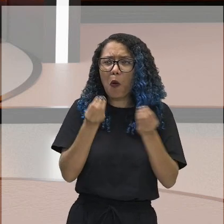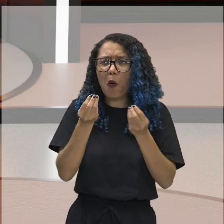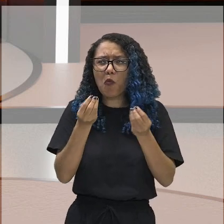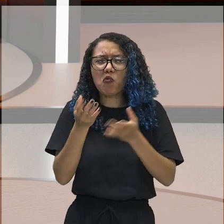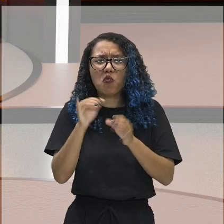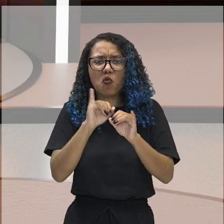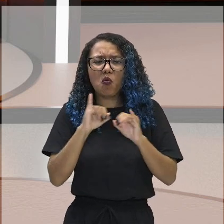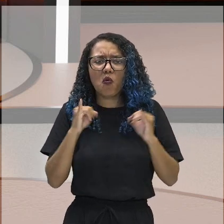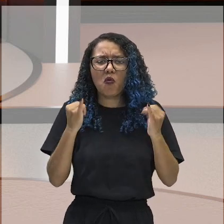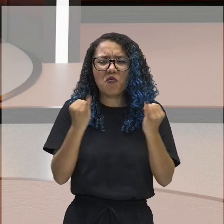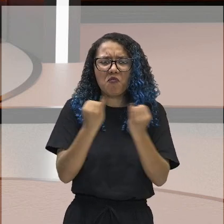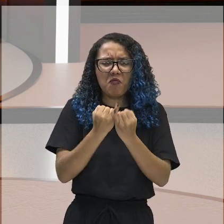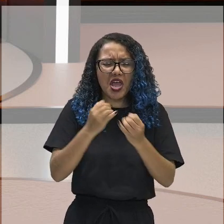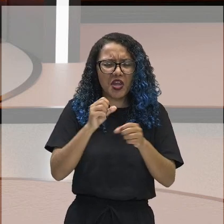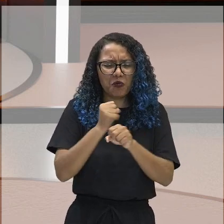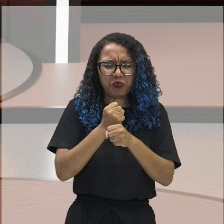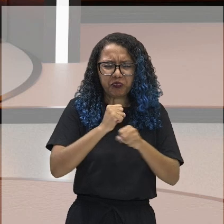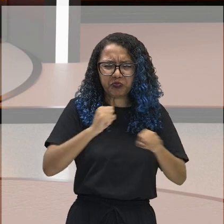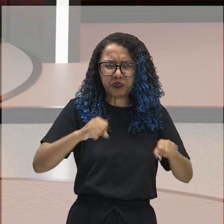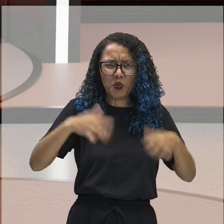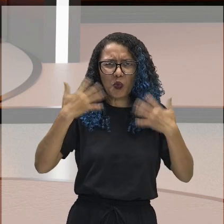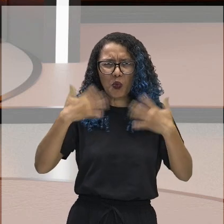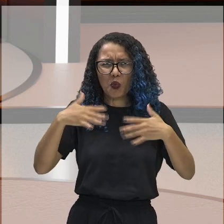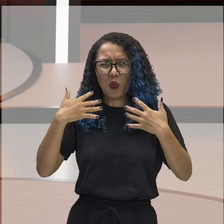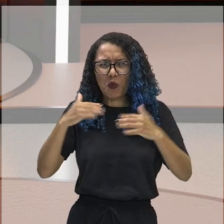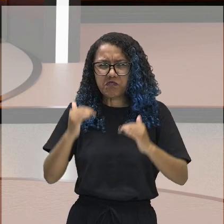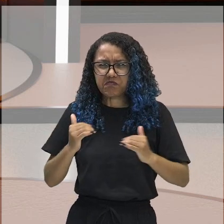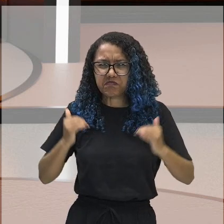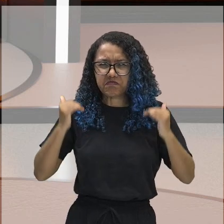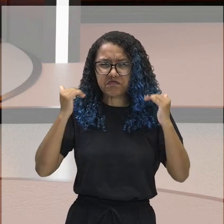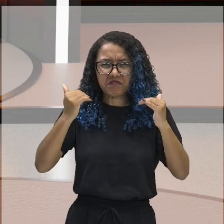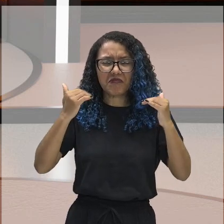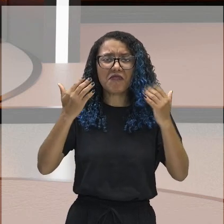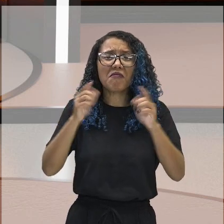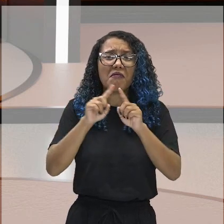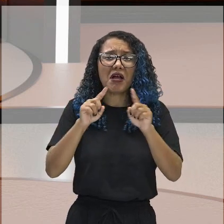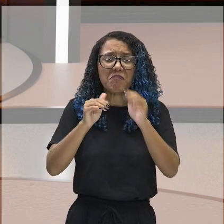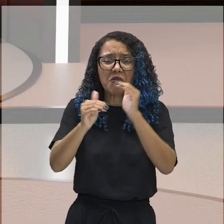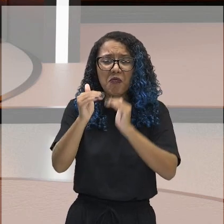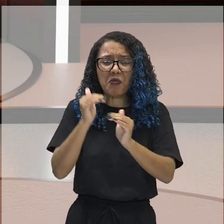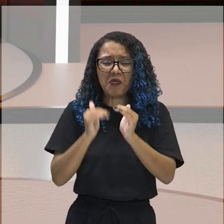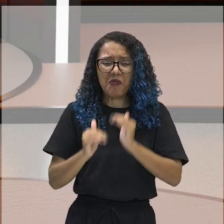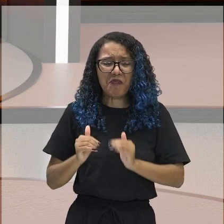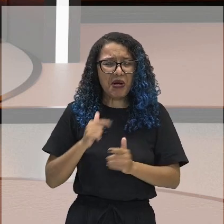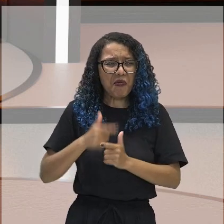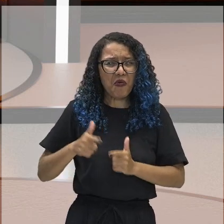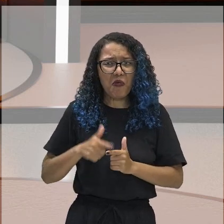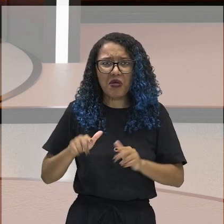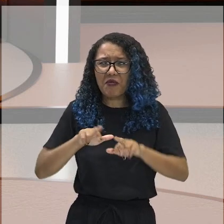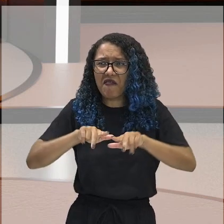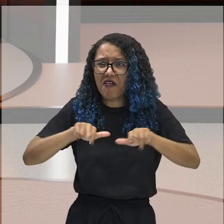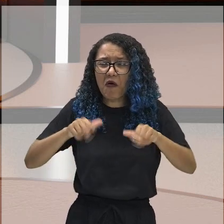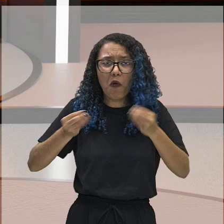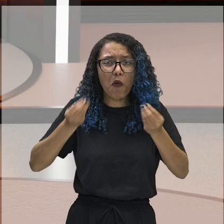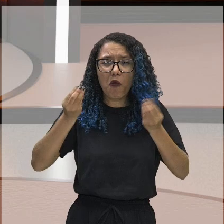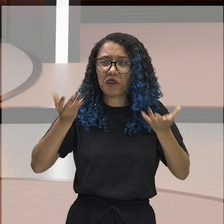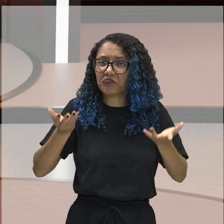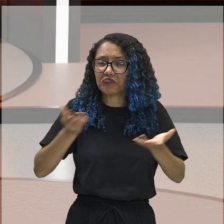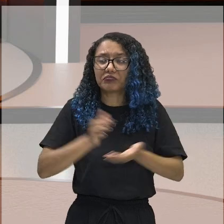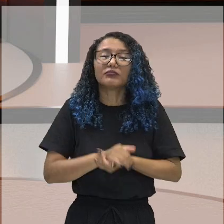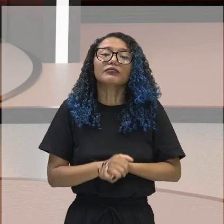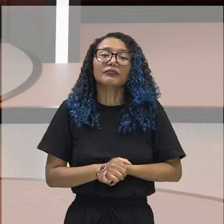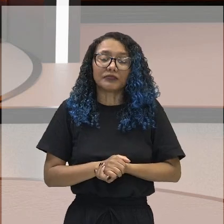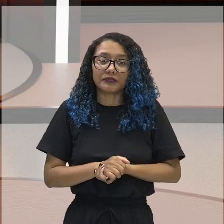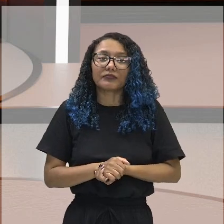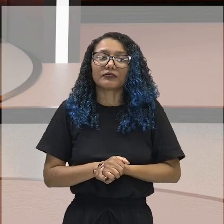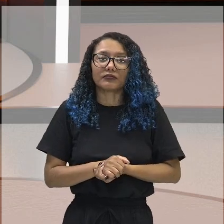esse vasto Império Romano começar, então, aí a sofrer de crises, tá? Então, olha só, o primeiro ponto que